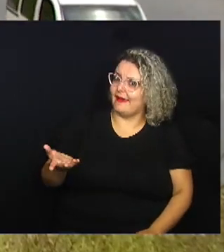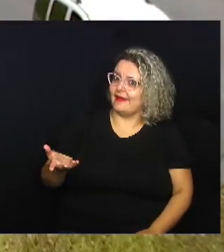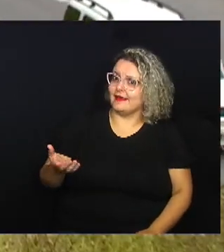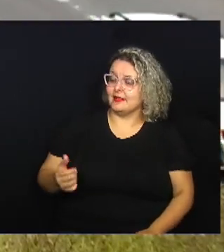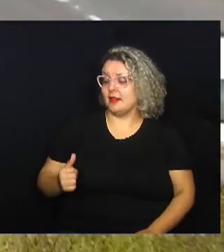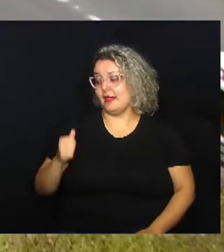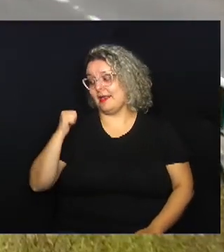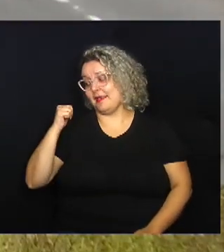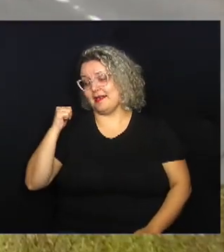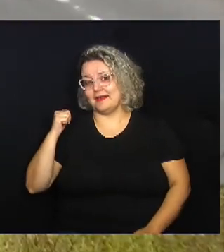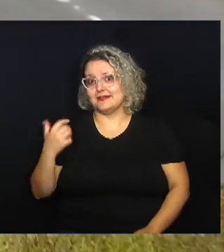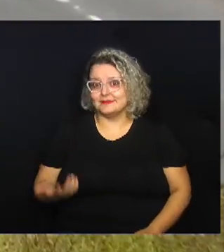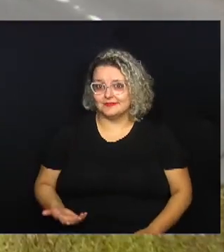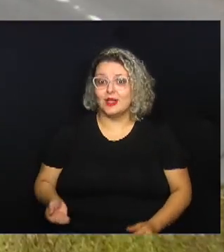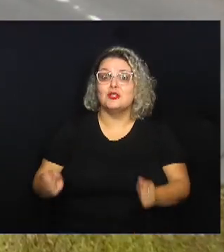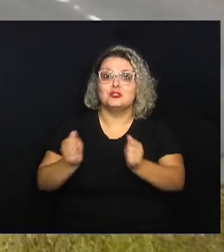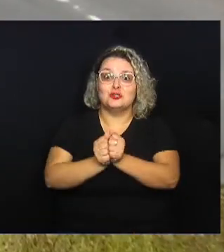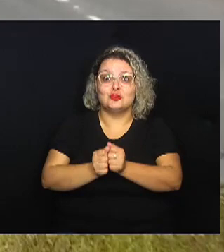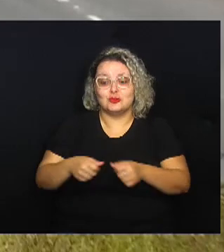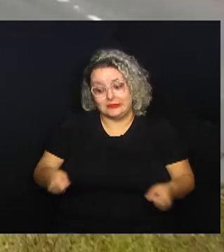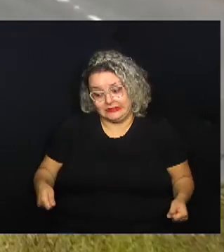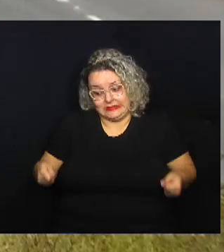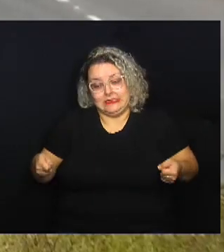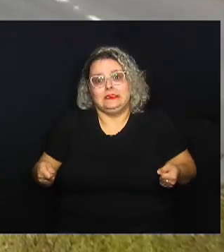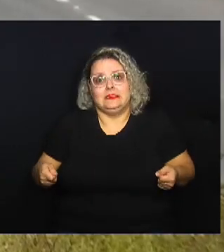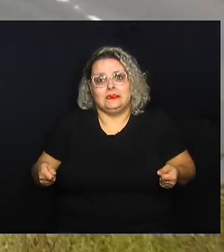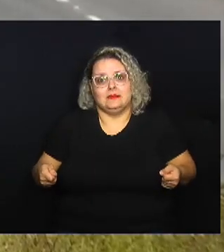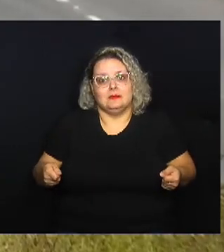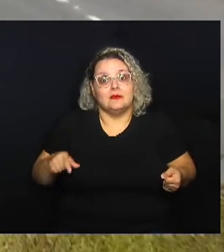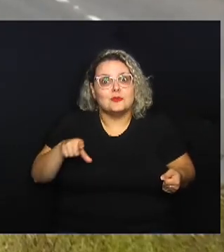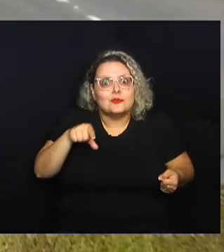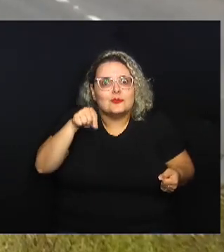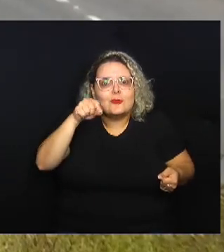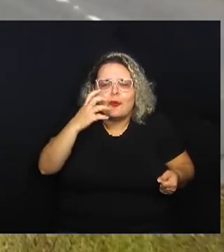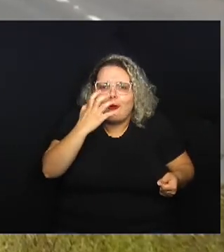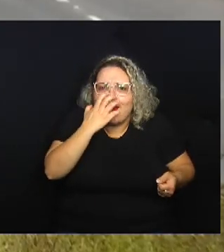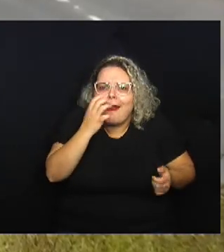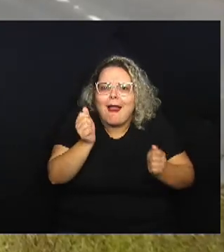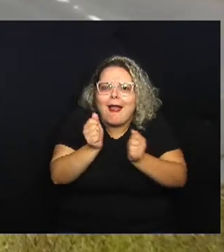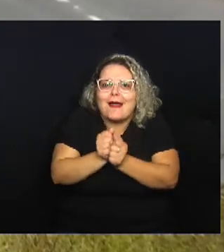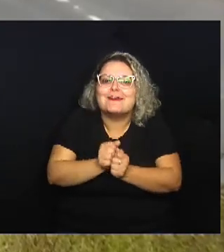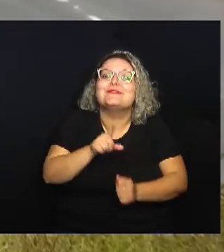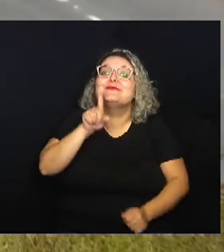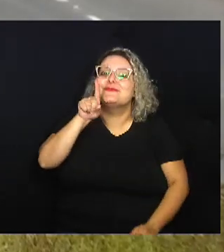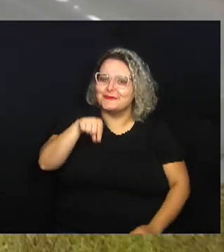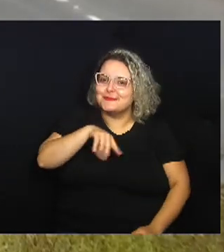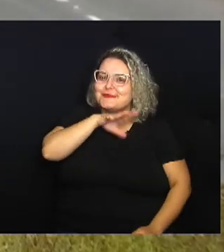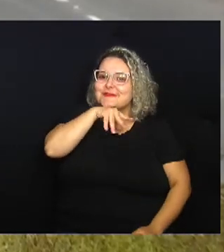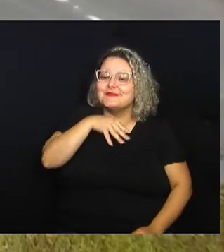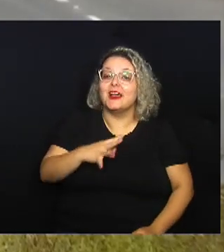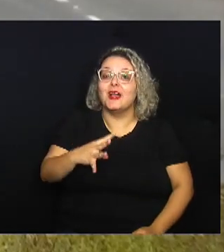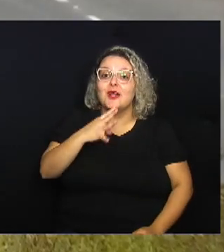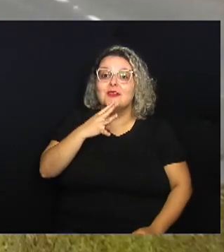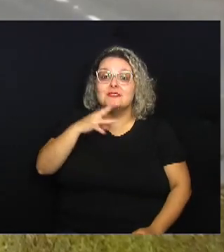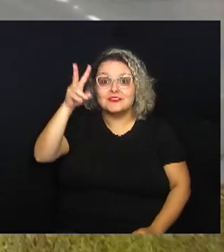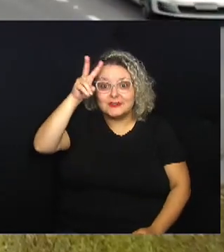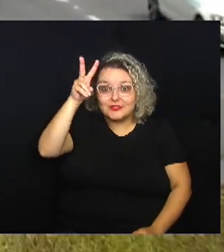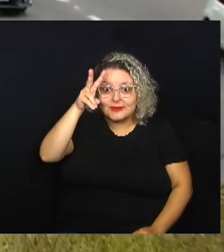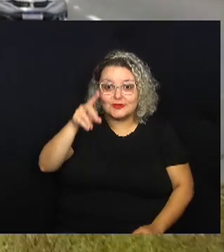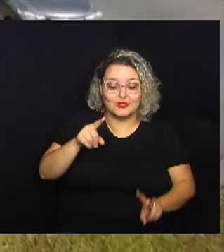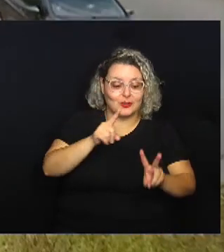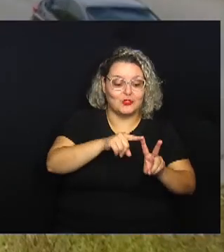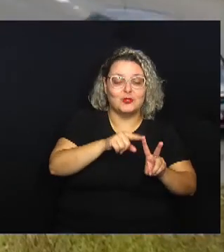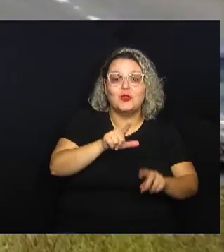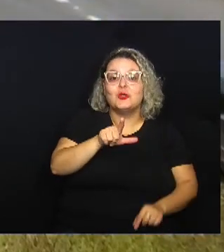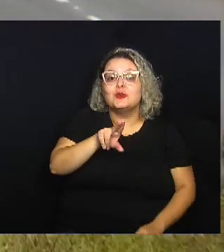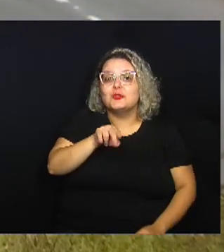garupa junto com as malas Que tal levar um cachorro não é o bicho de hoje você vai conhecer a história do Luiz